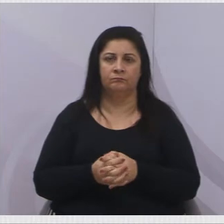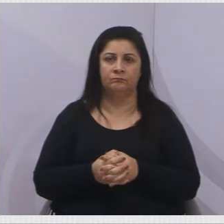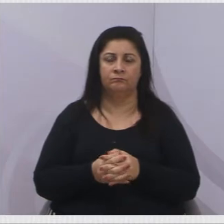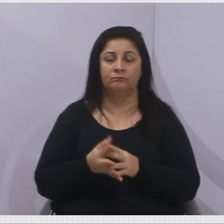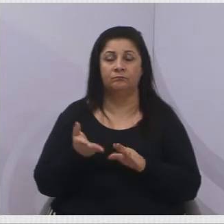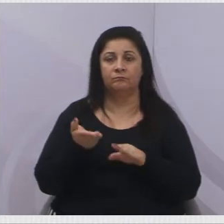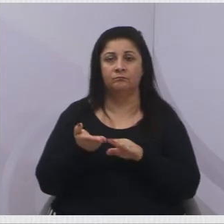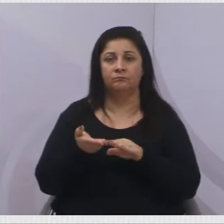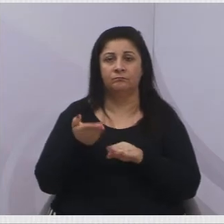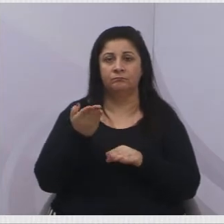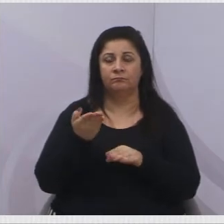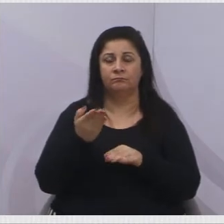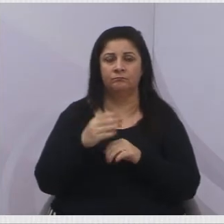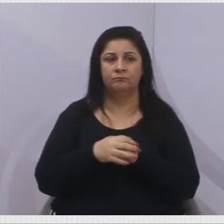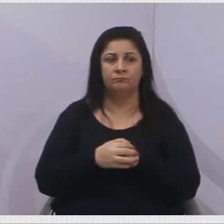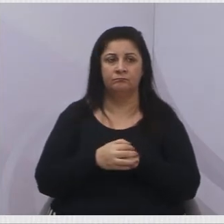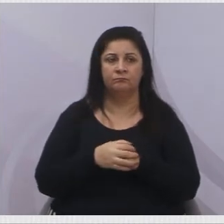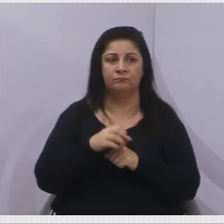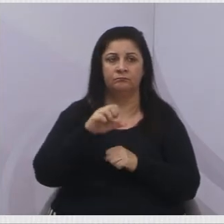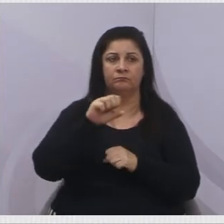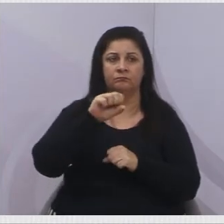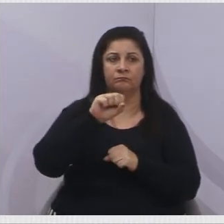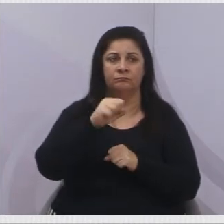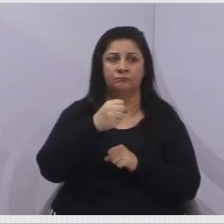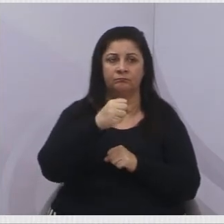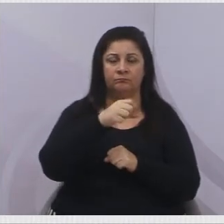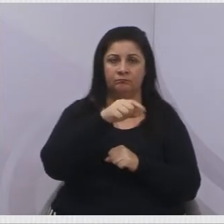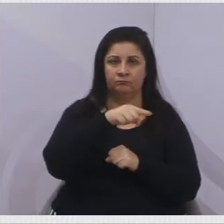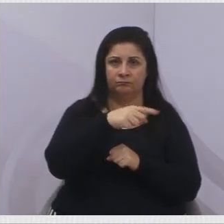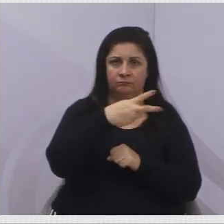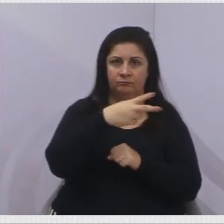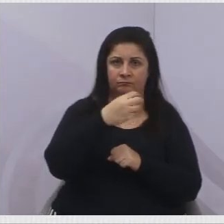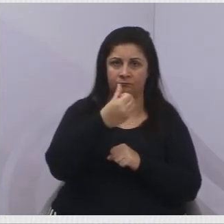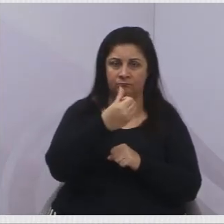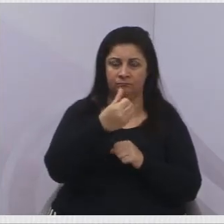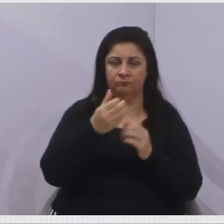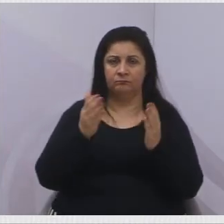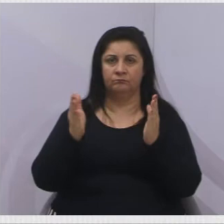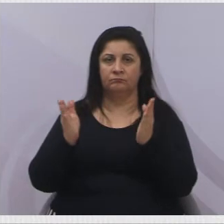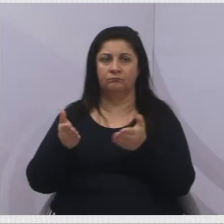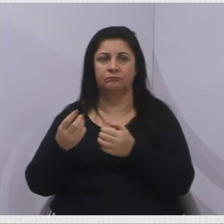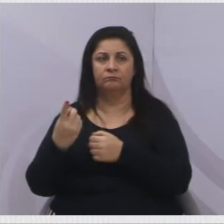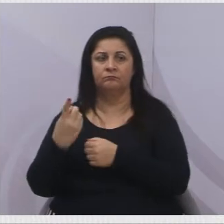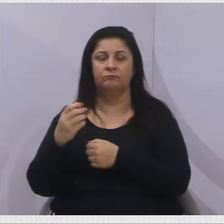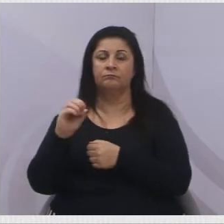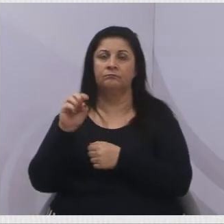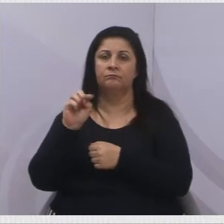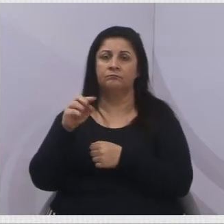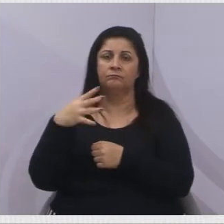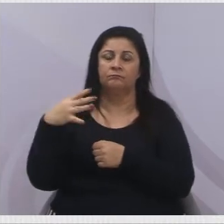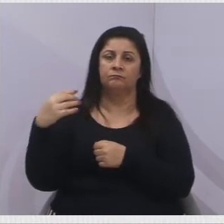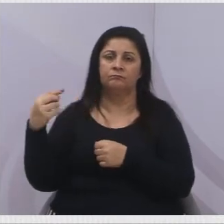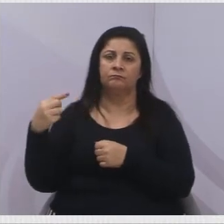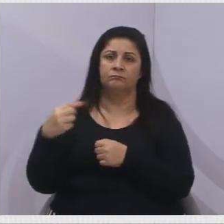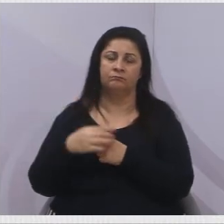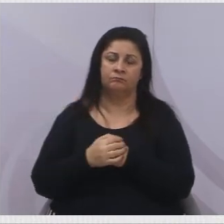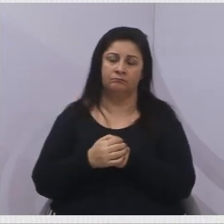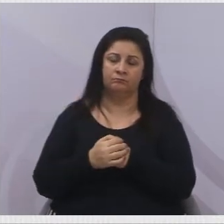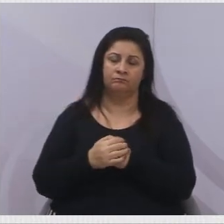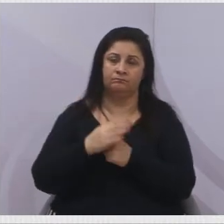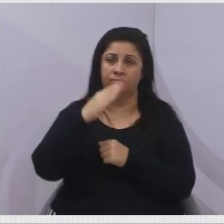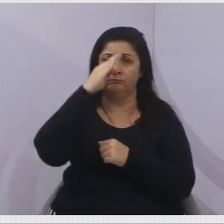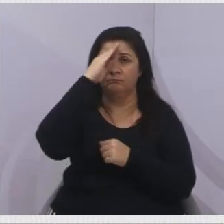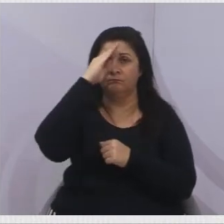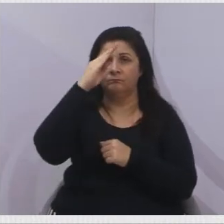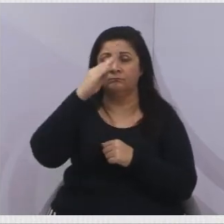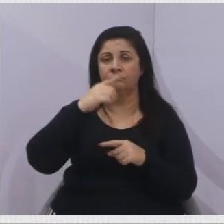aumento de 8,26 para 10,41. E isso se deu principalmente